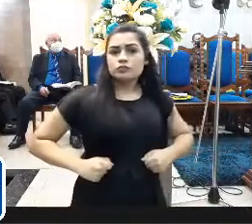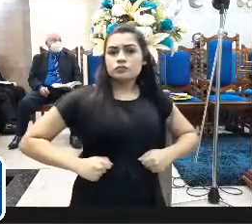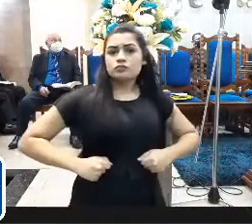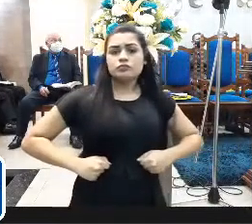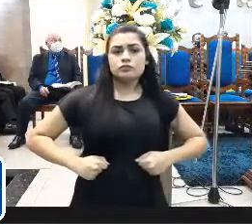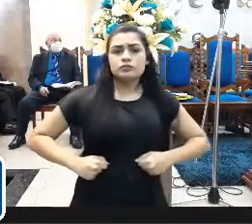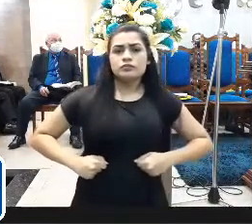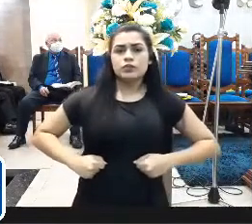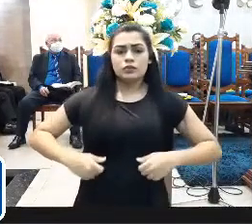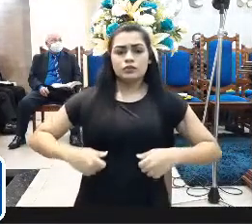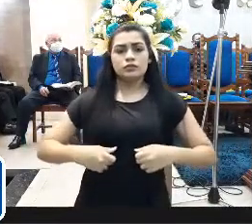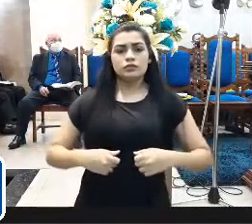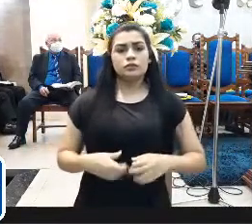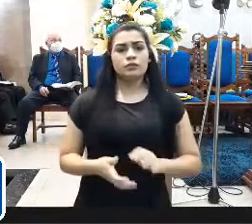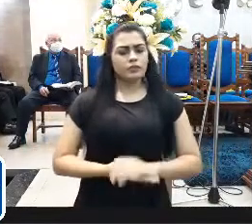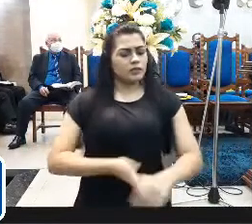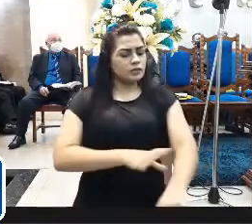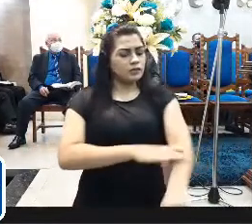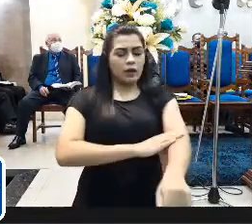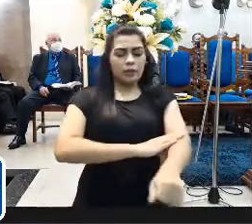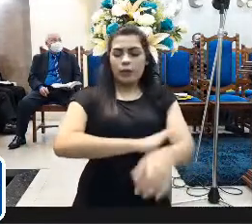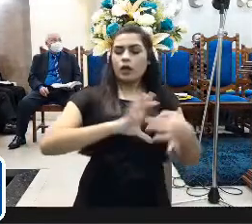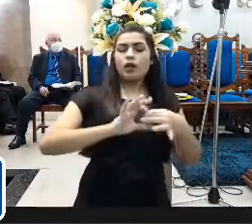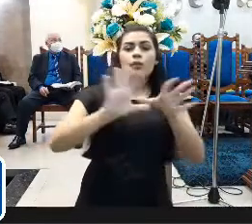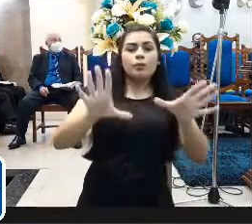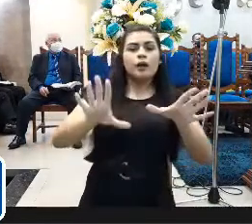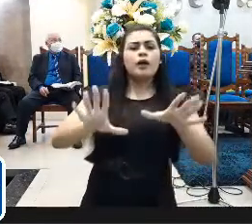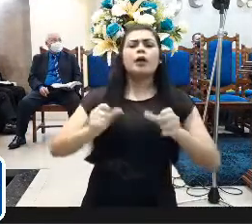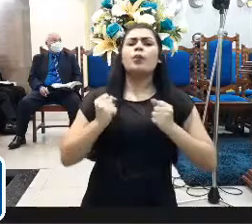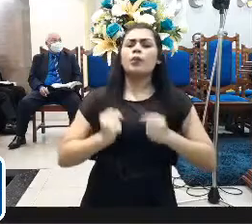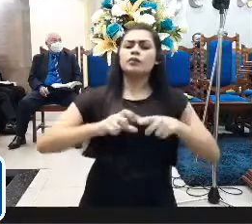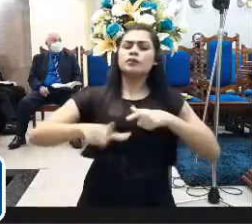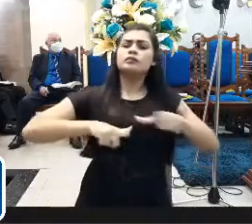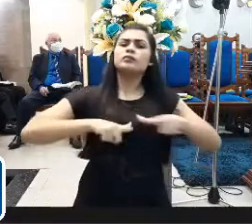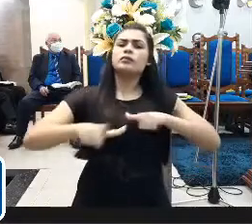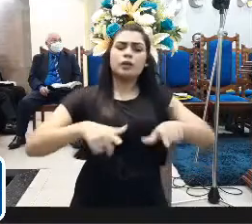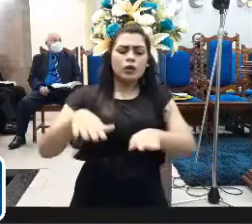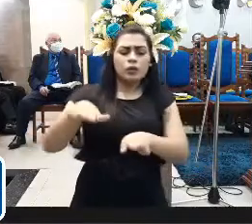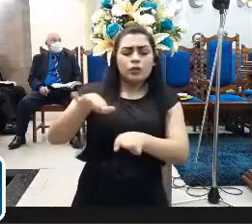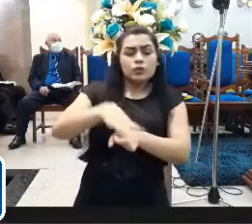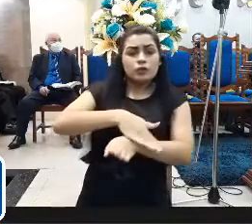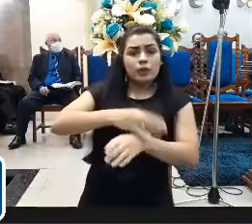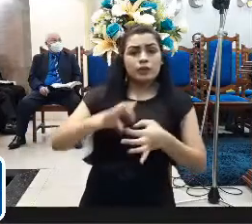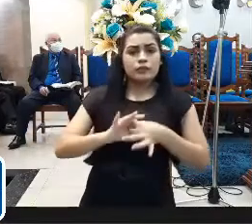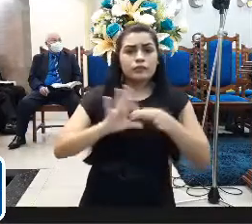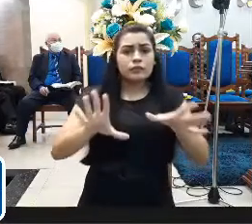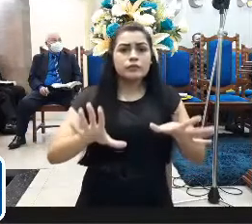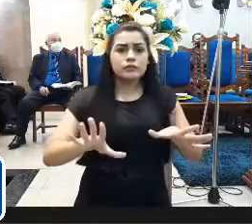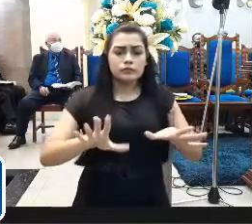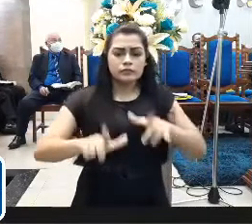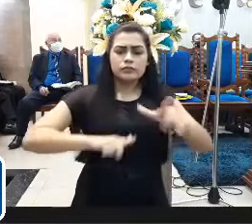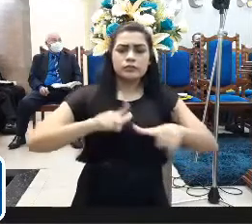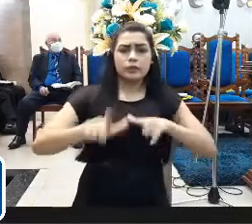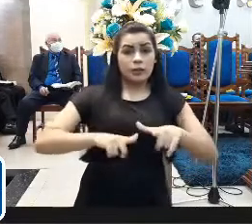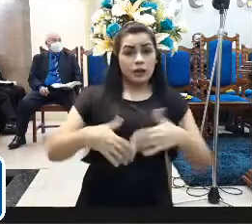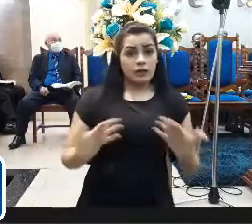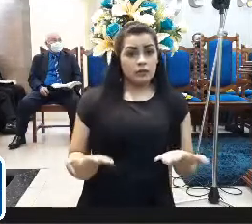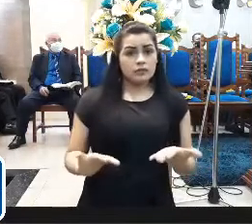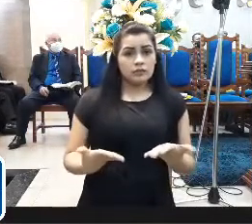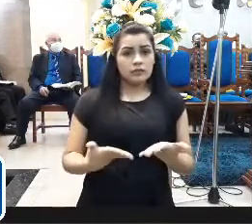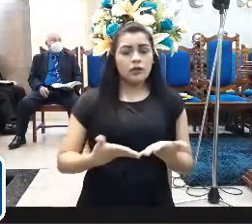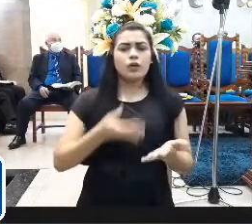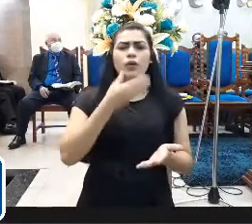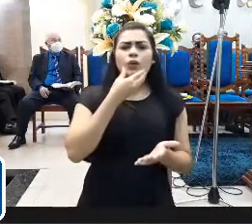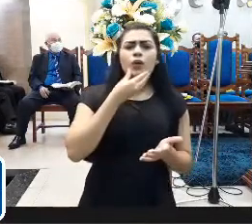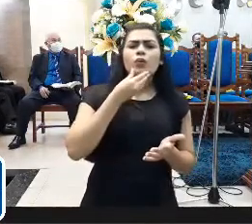lombo cingido, os braços ficavam livres para trabalhar, os pés ficavam livres para andar. Então Pedro está dizendo, cinja os lombos